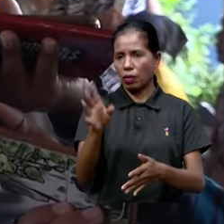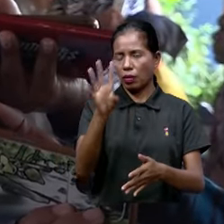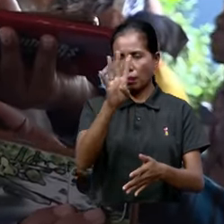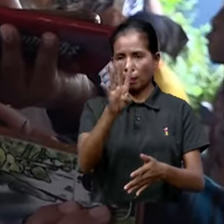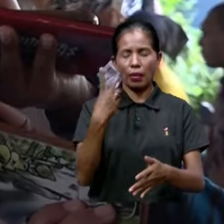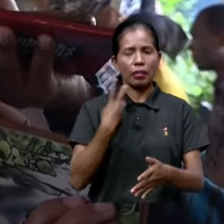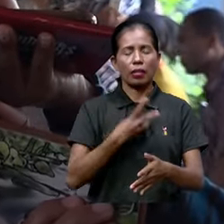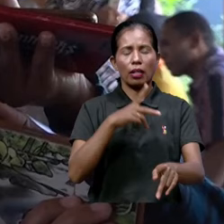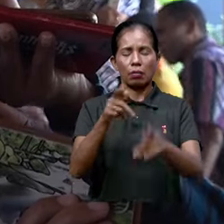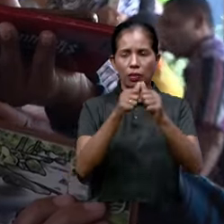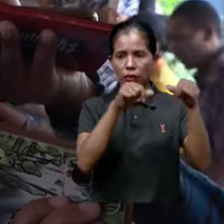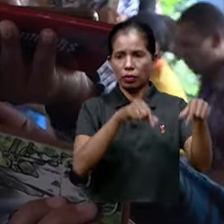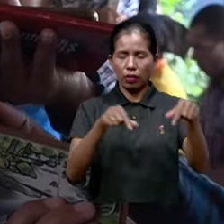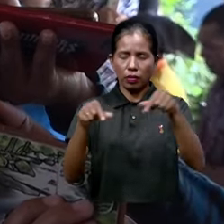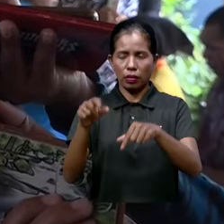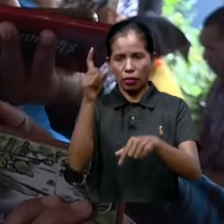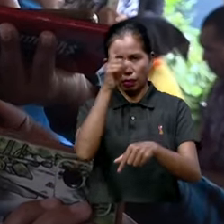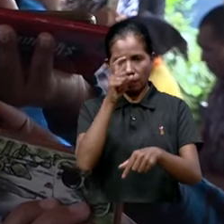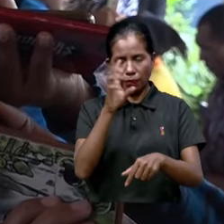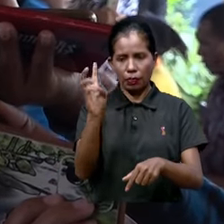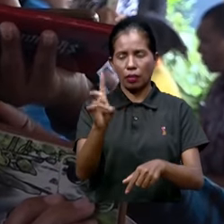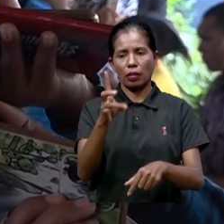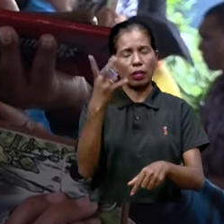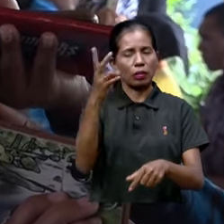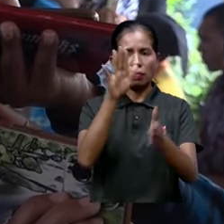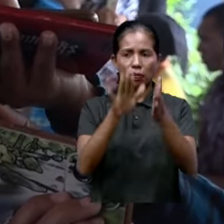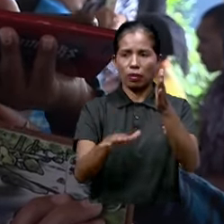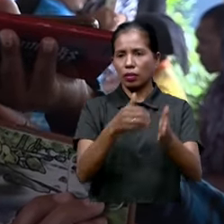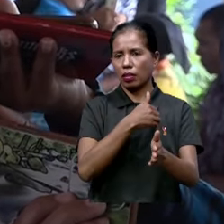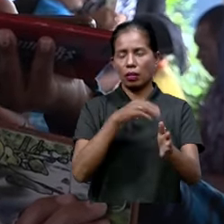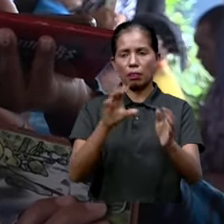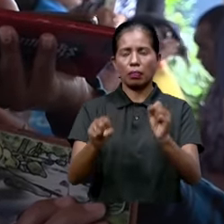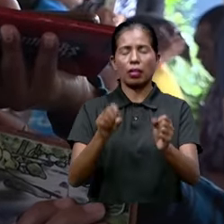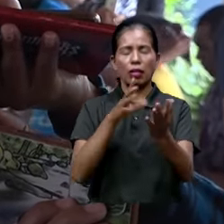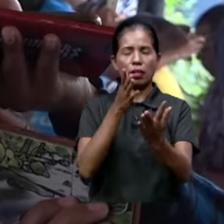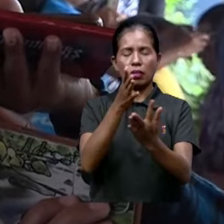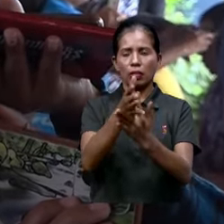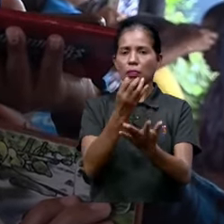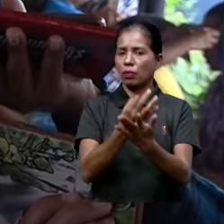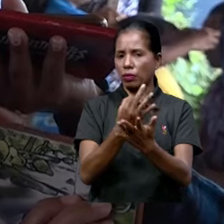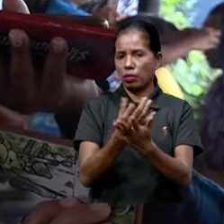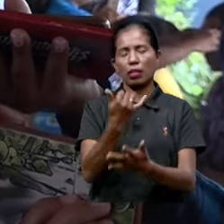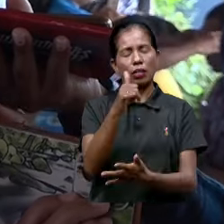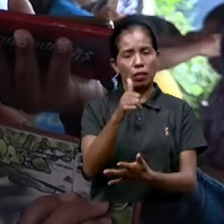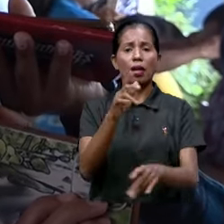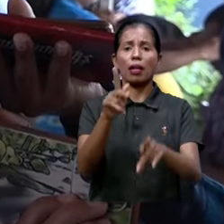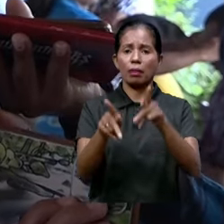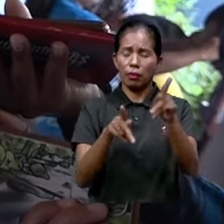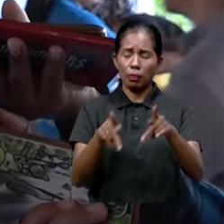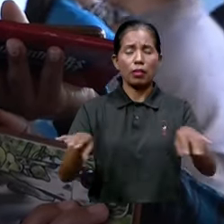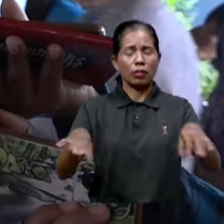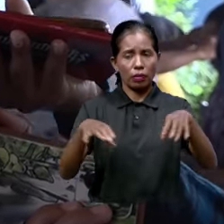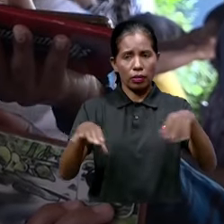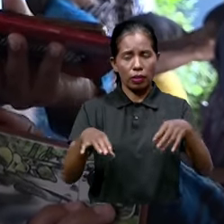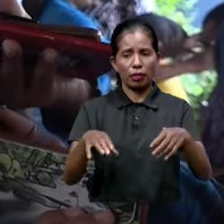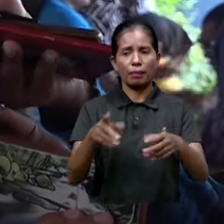ni ema ho deficiência sero 17 anos mai karaik sidak bela asesu subsidi. No, ema nebe maka servisi ona mai